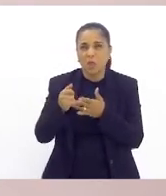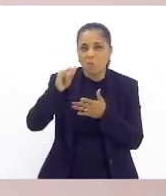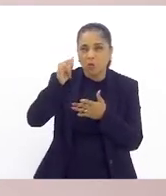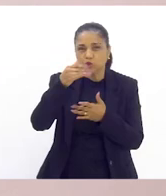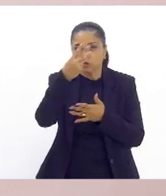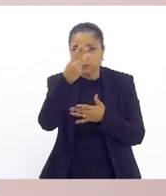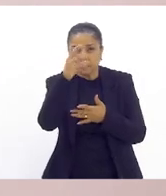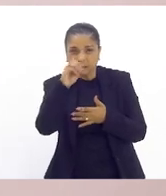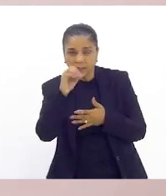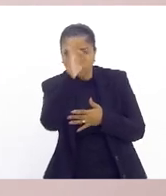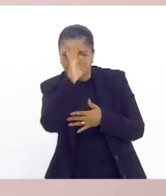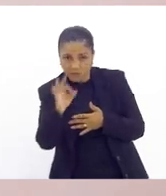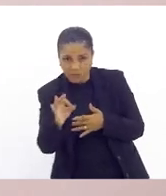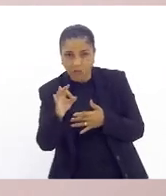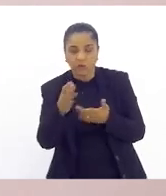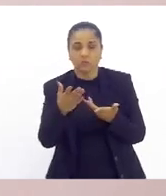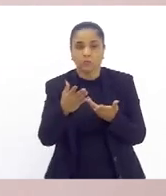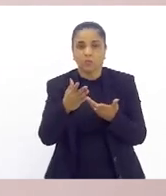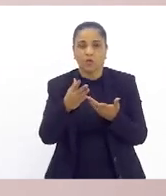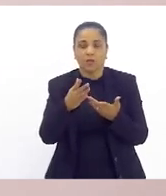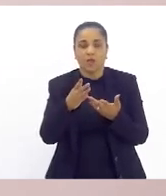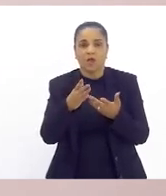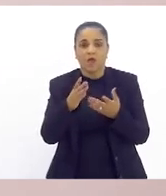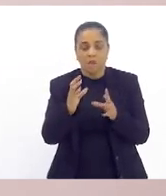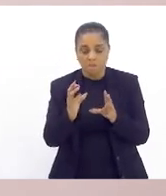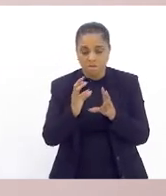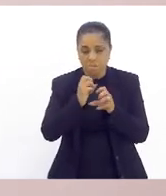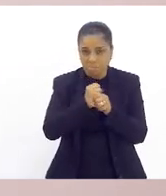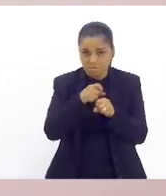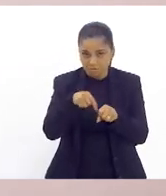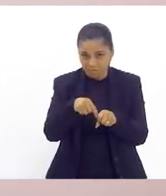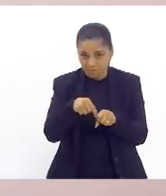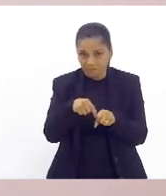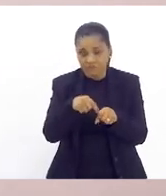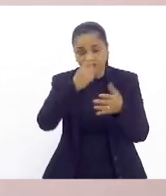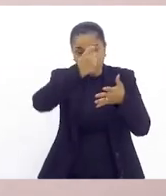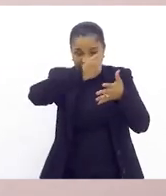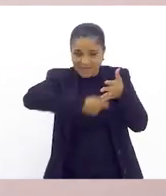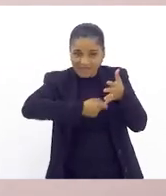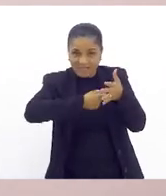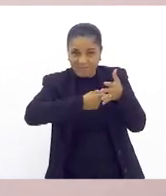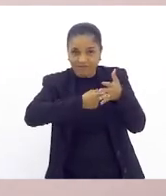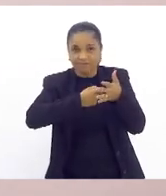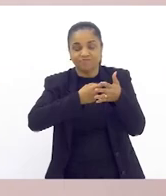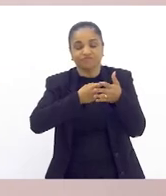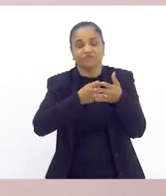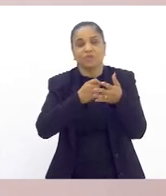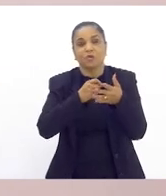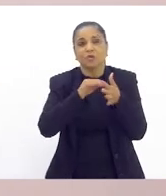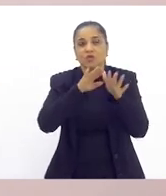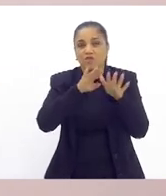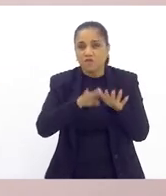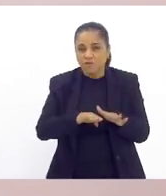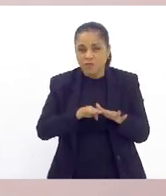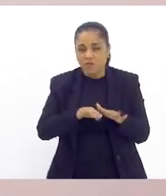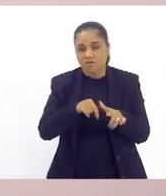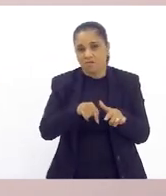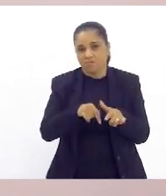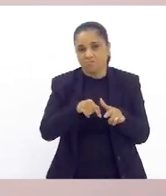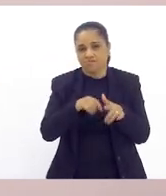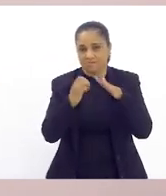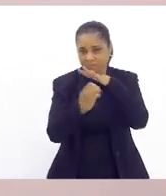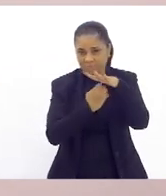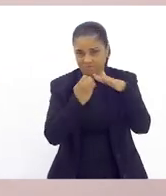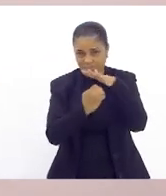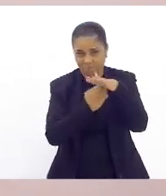então boa parte da composição da tarifa é repassada o que fica com a concessionária para